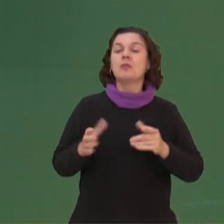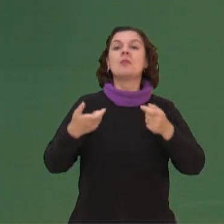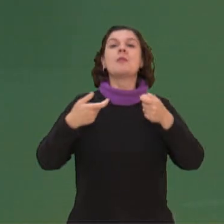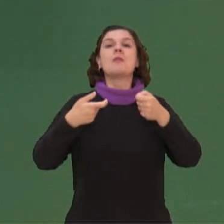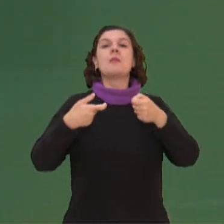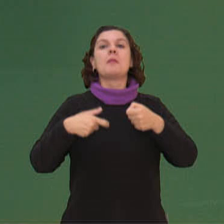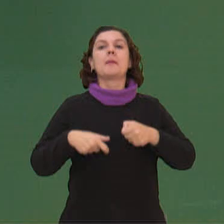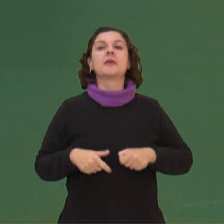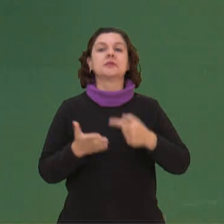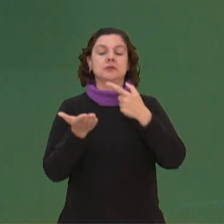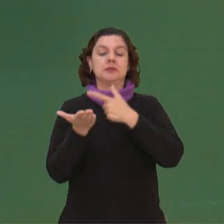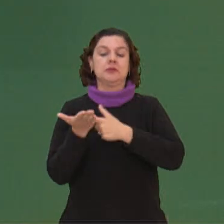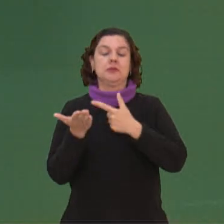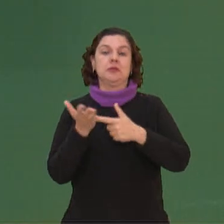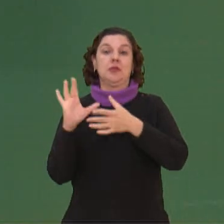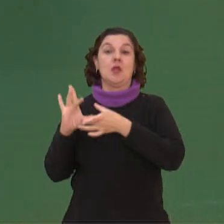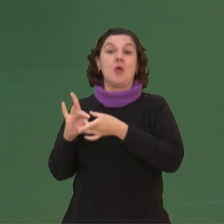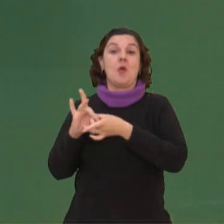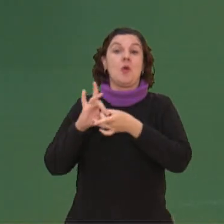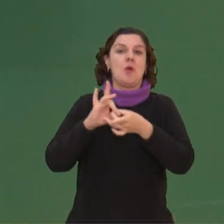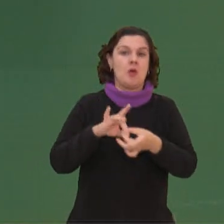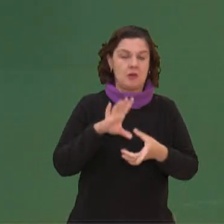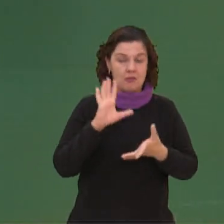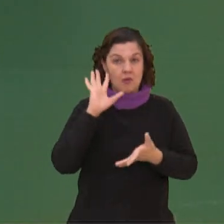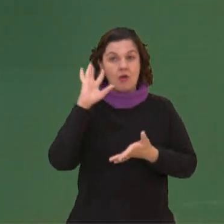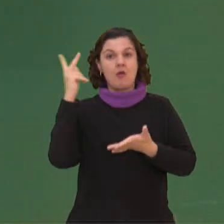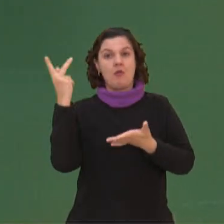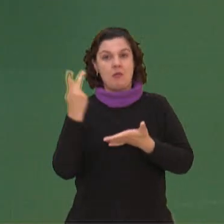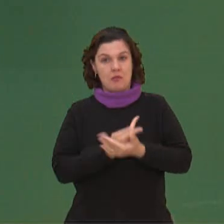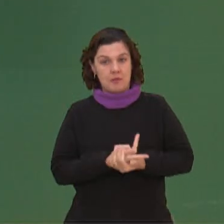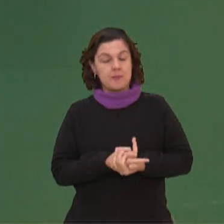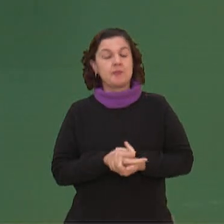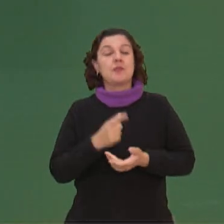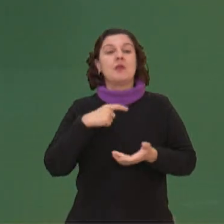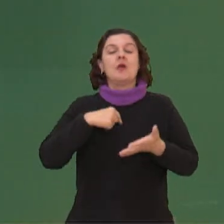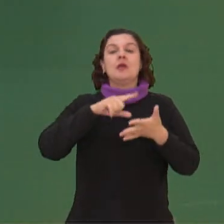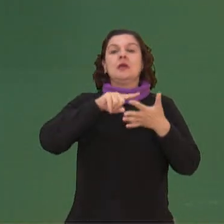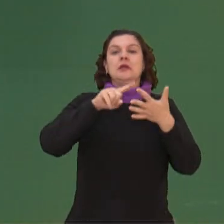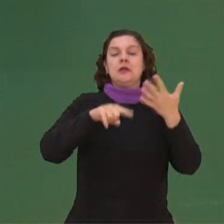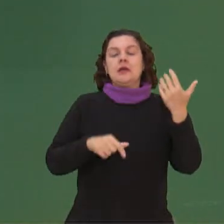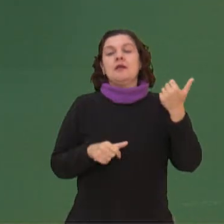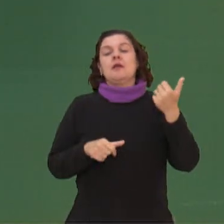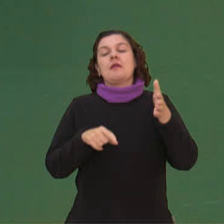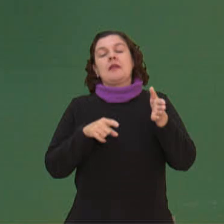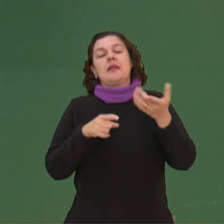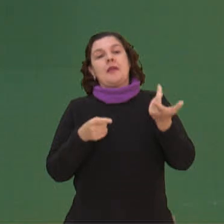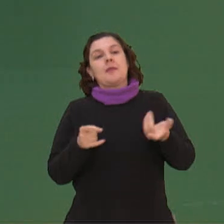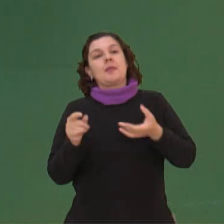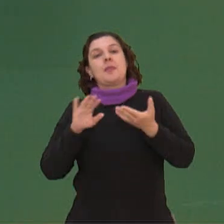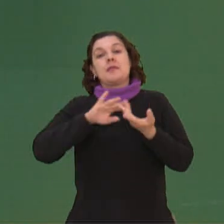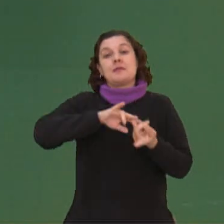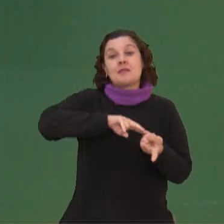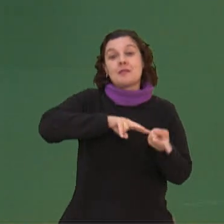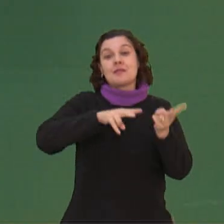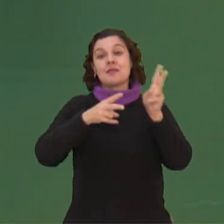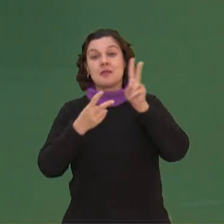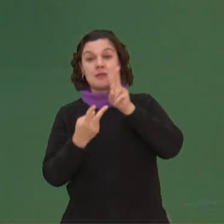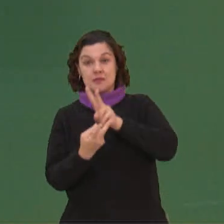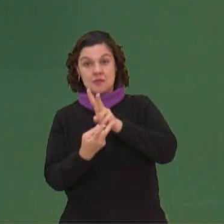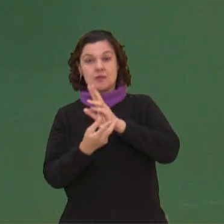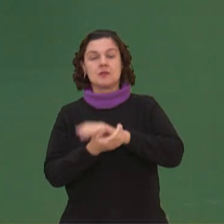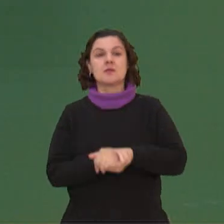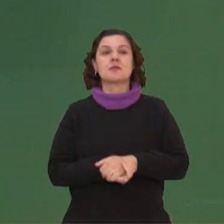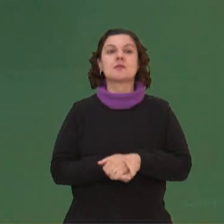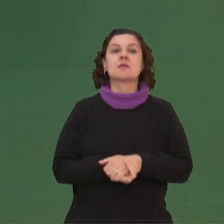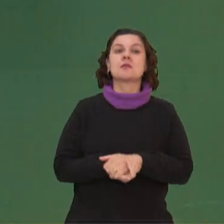Tem procedimentos para que isso aconteça, ou seja, onde inúmeras questões envolvendo a transição, para que